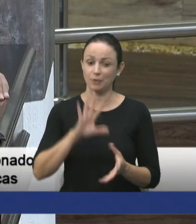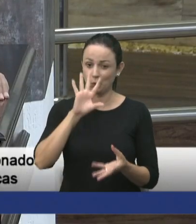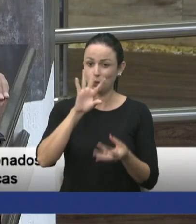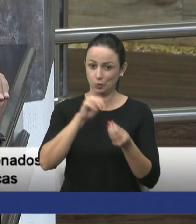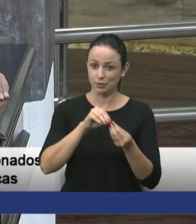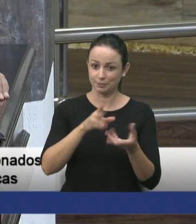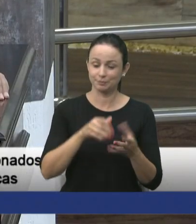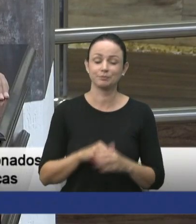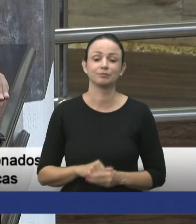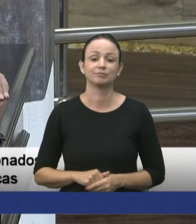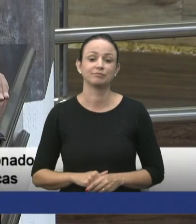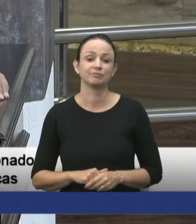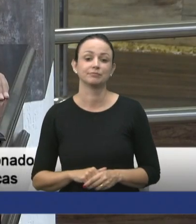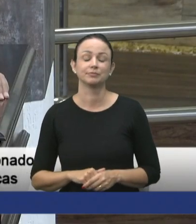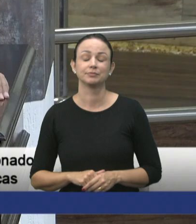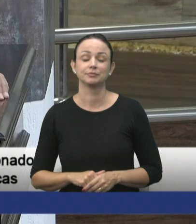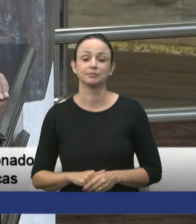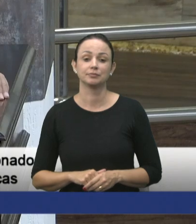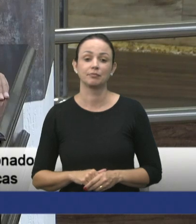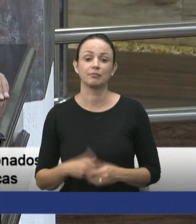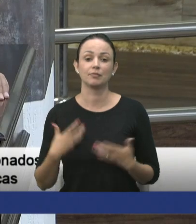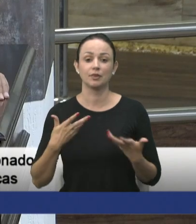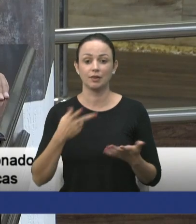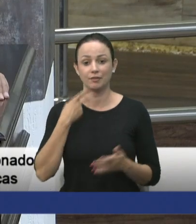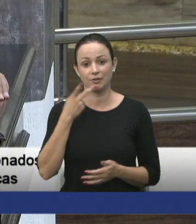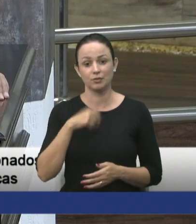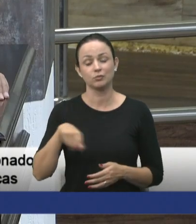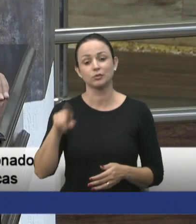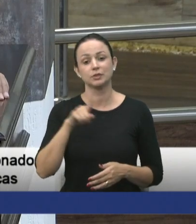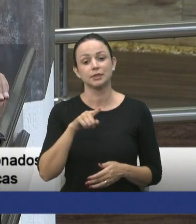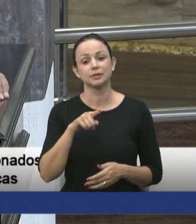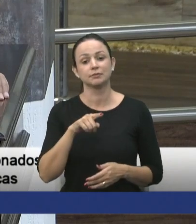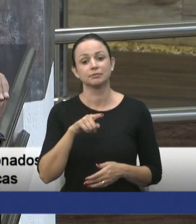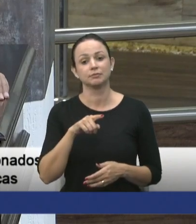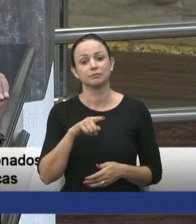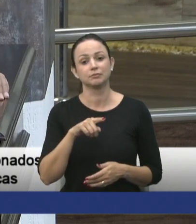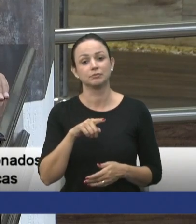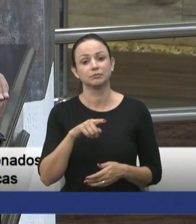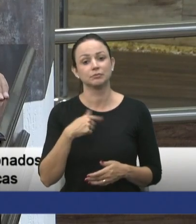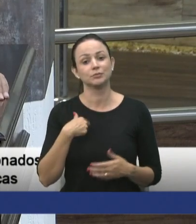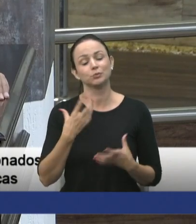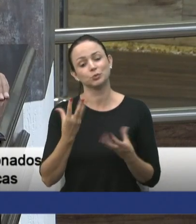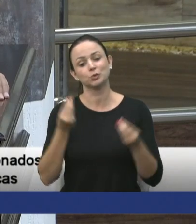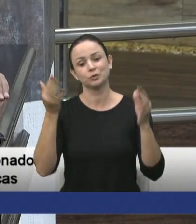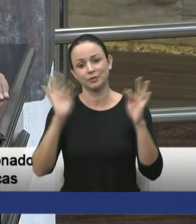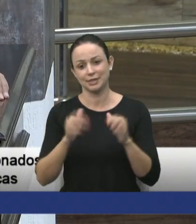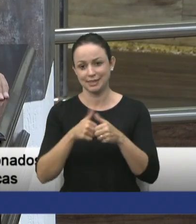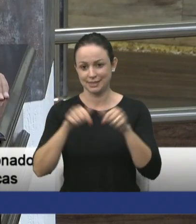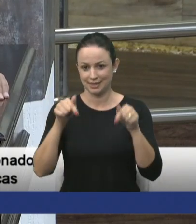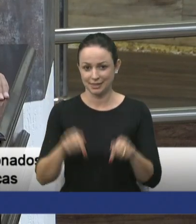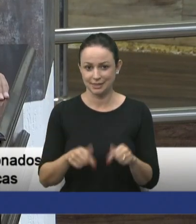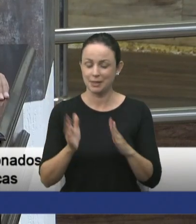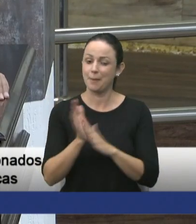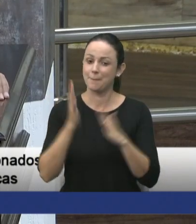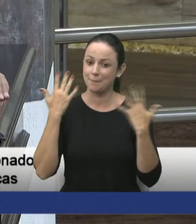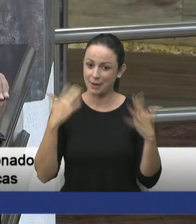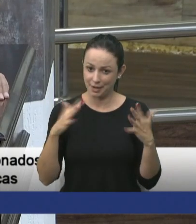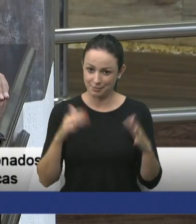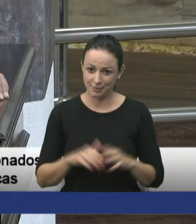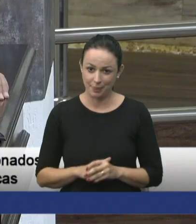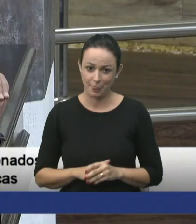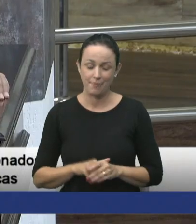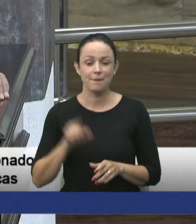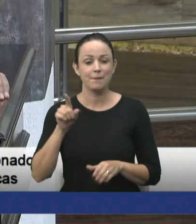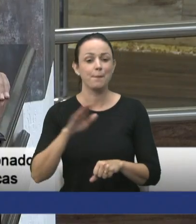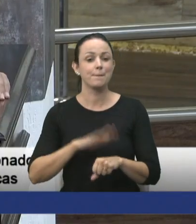concluir, eu quero dizer para vocês, estou muito feliz de estar aqui, parabéns. É